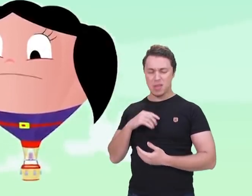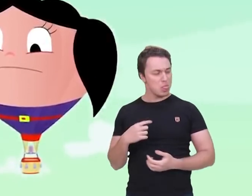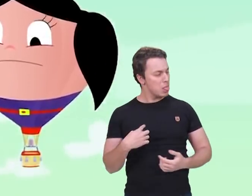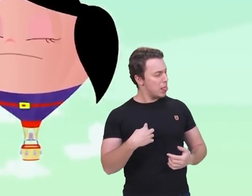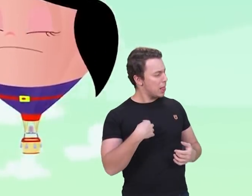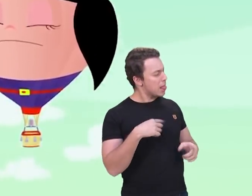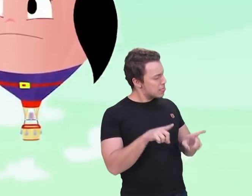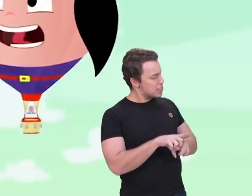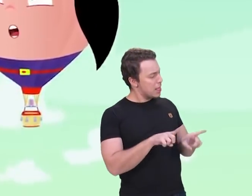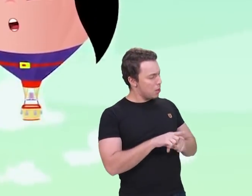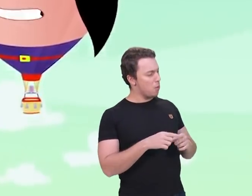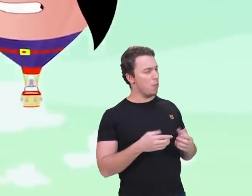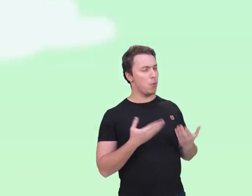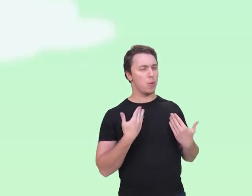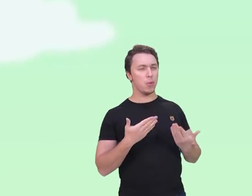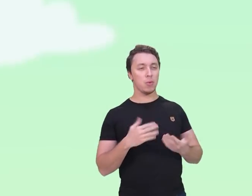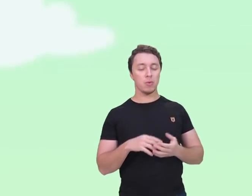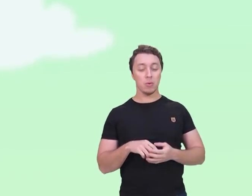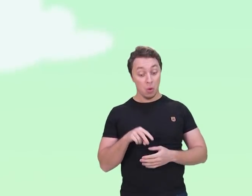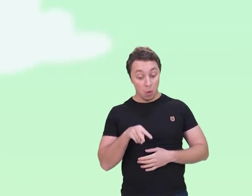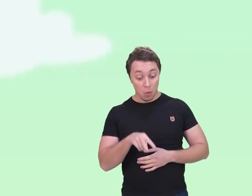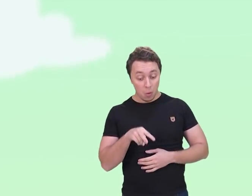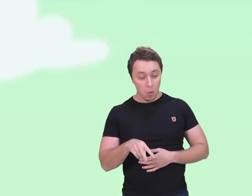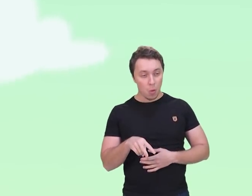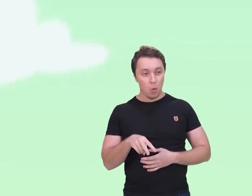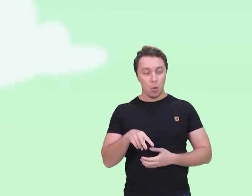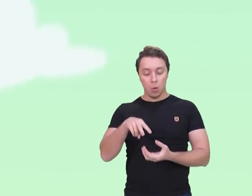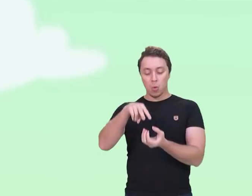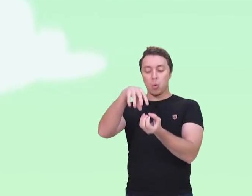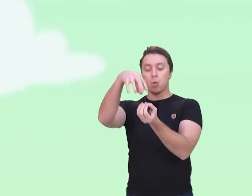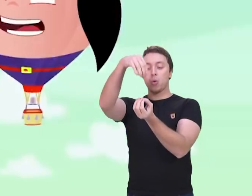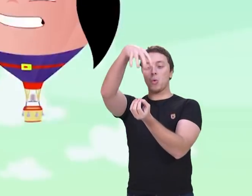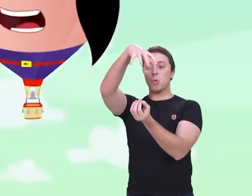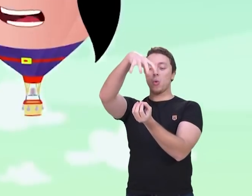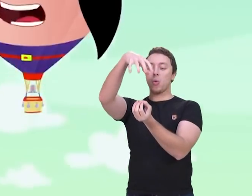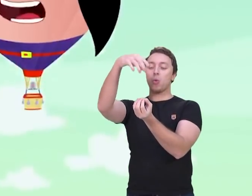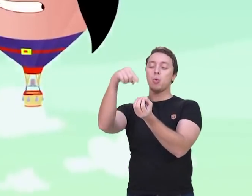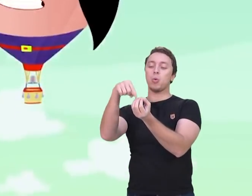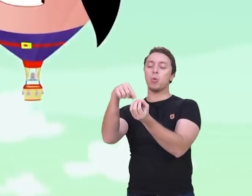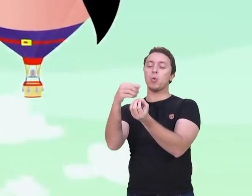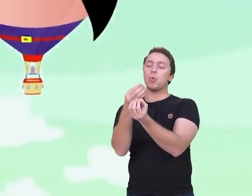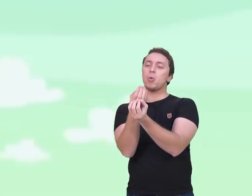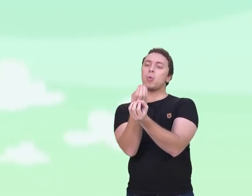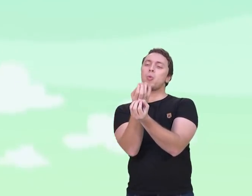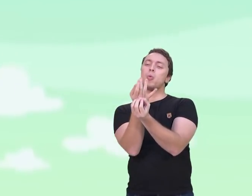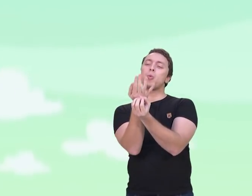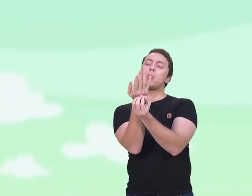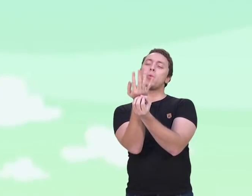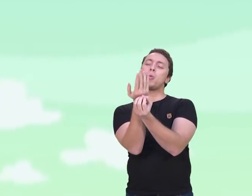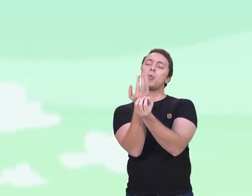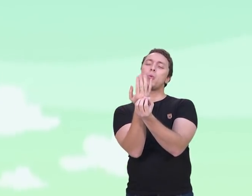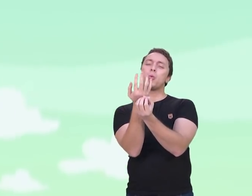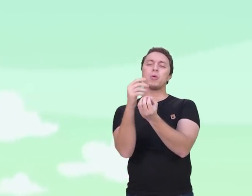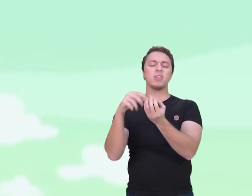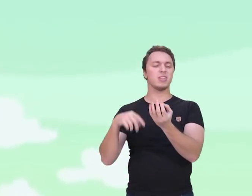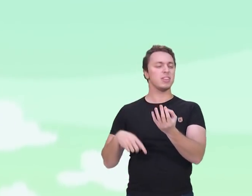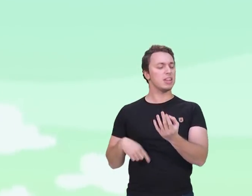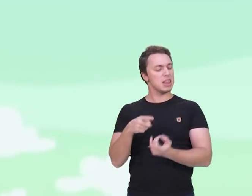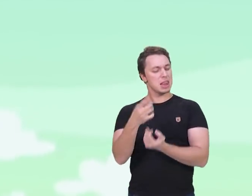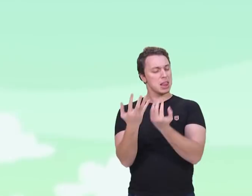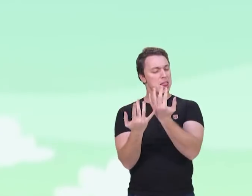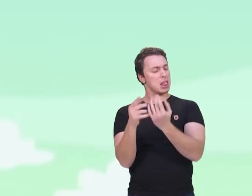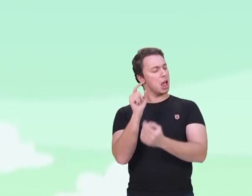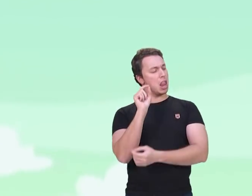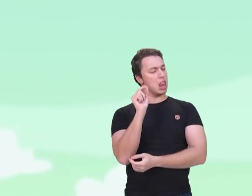também! Olha! O calor está vindo de dentro da gente! Quem fez essa fogueira